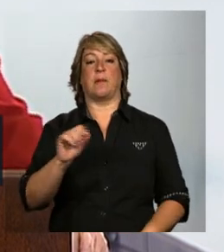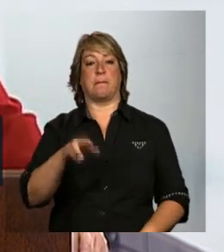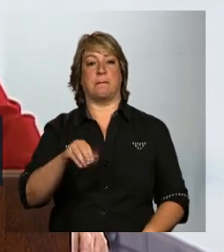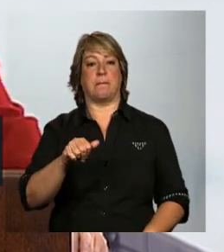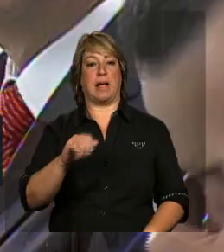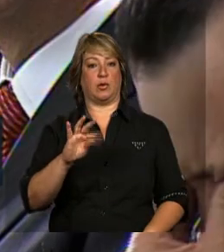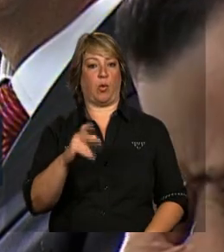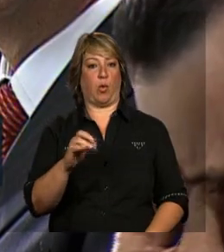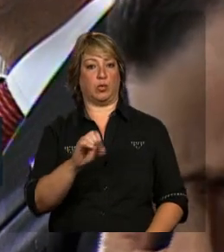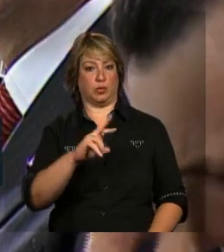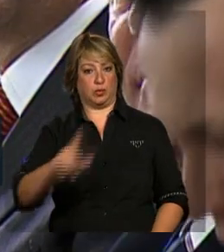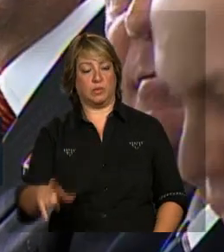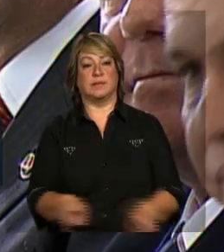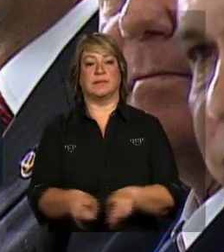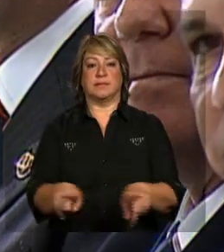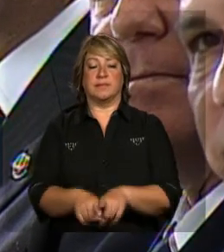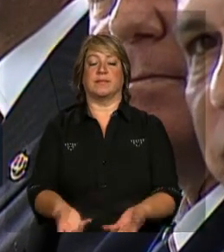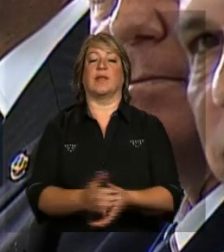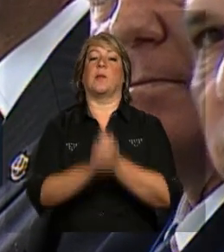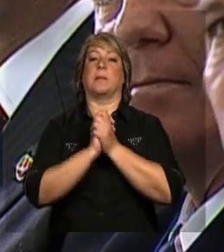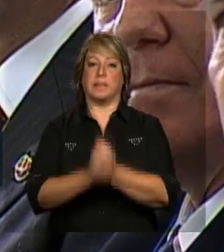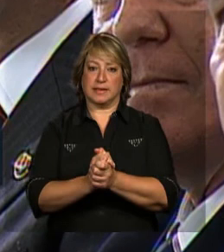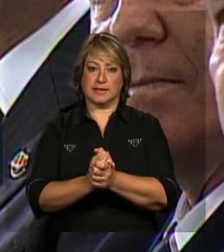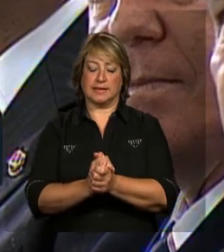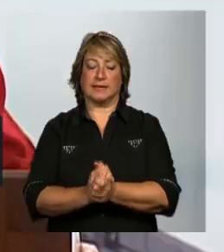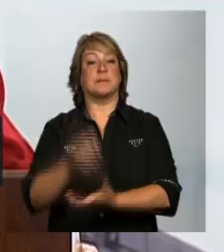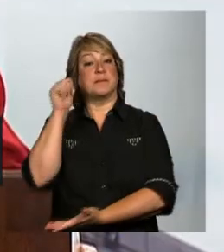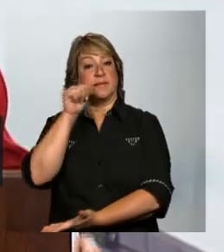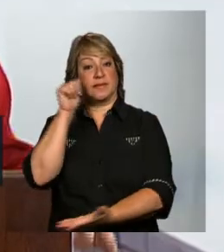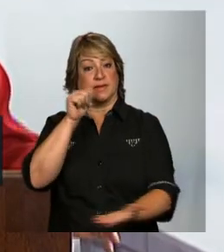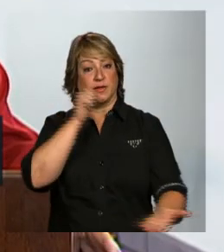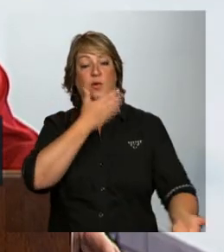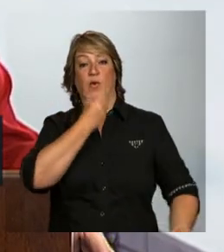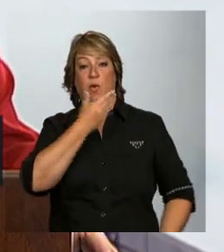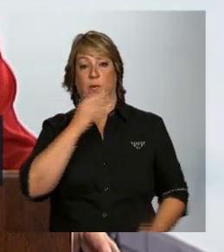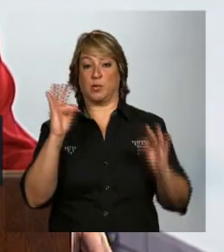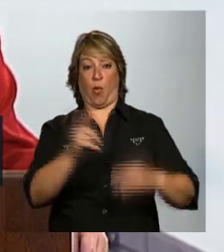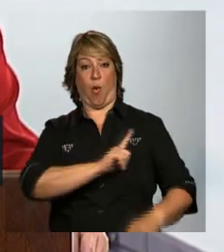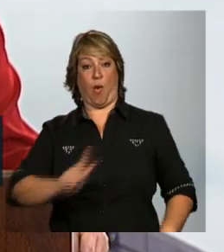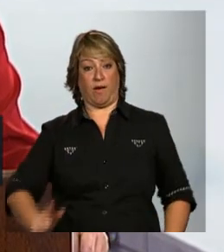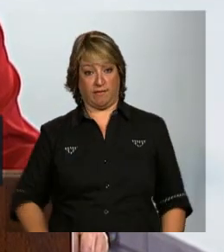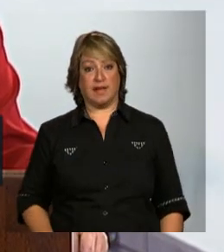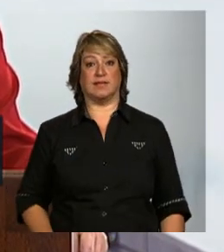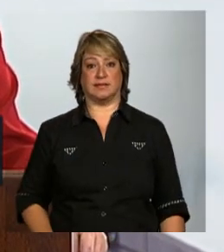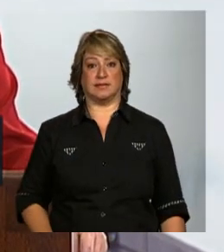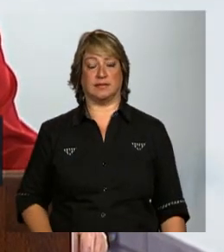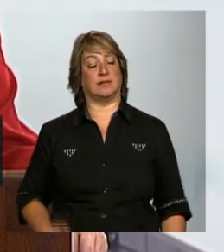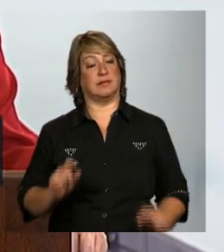Mato Grosso do Sul queria cumprimentar também as senhoras e os senhores governadores